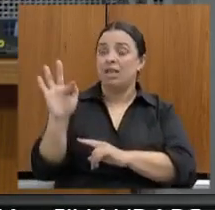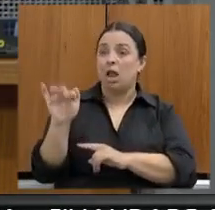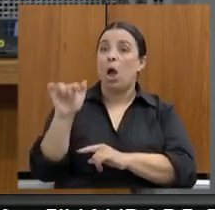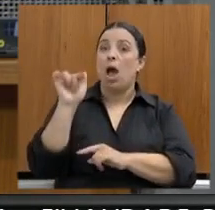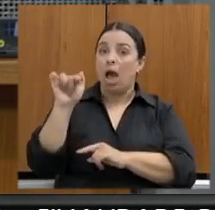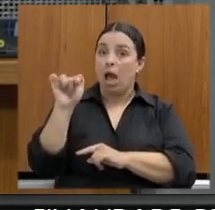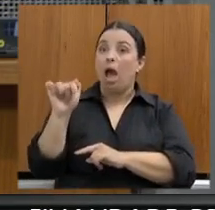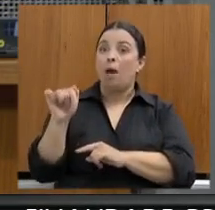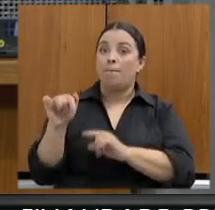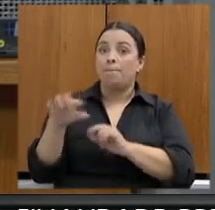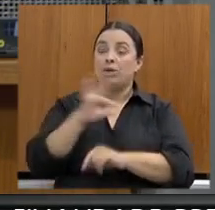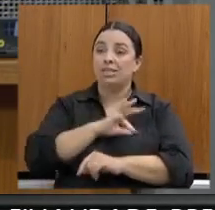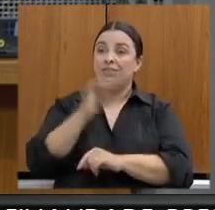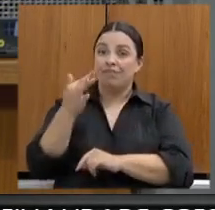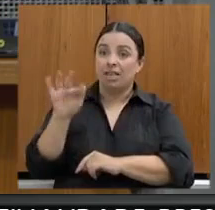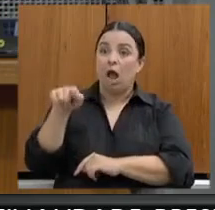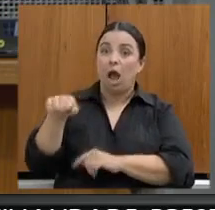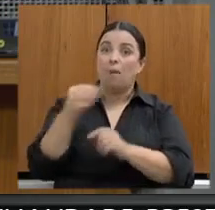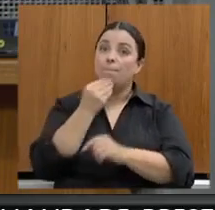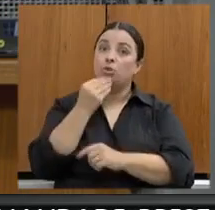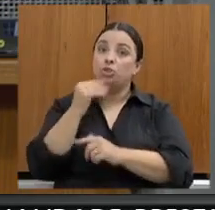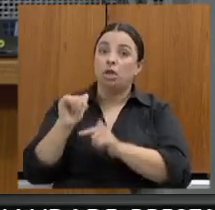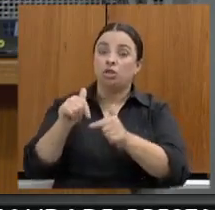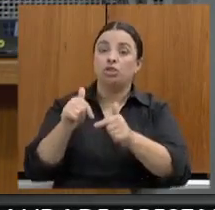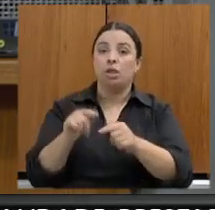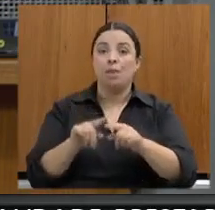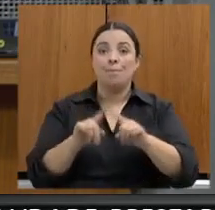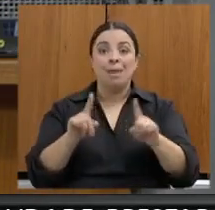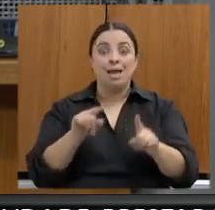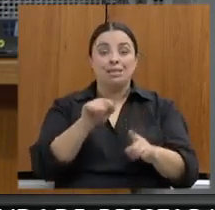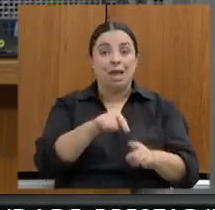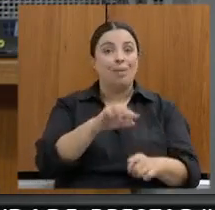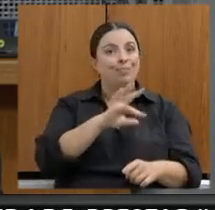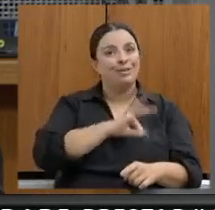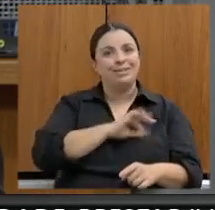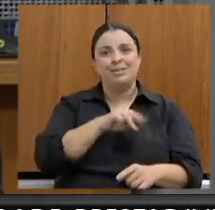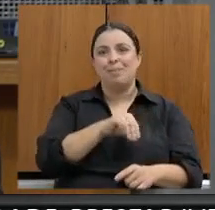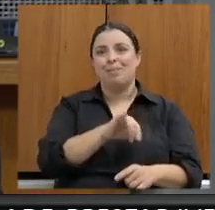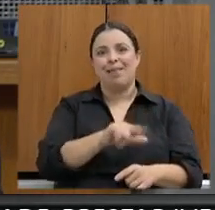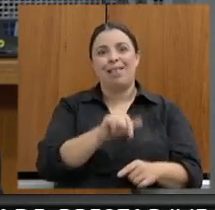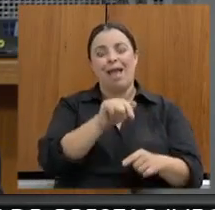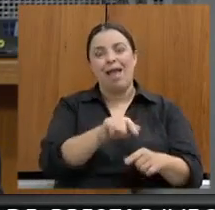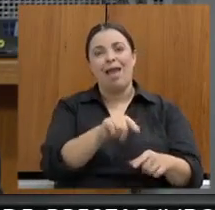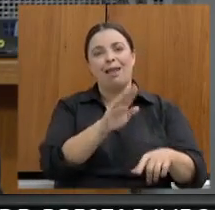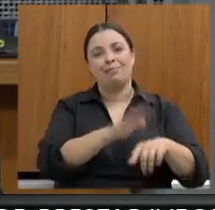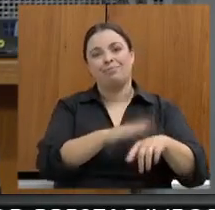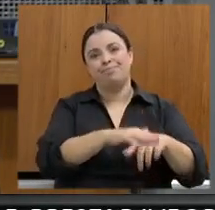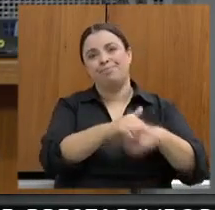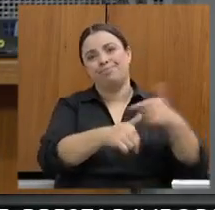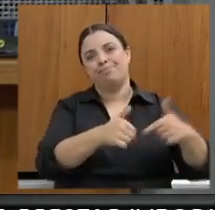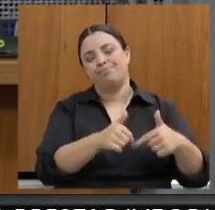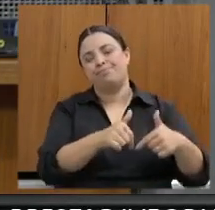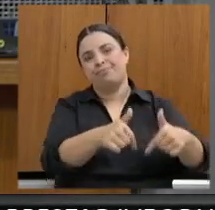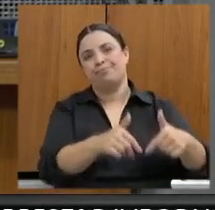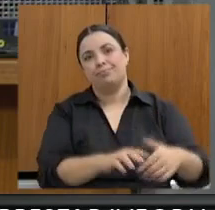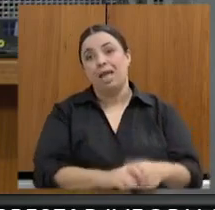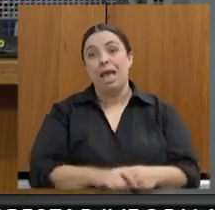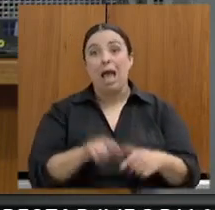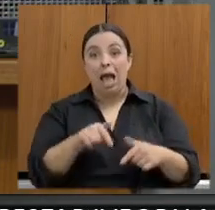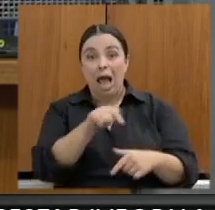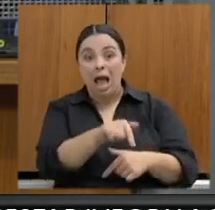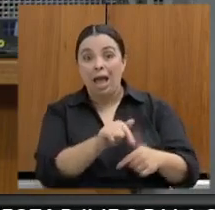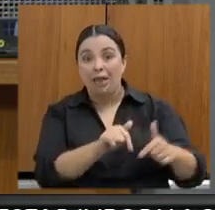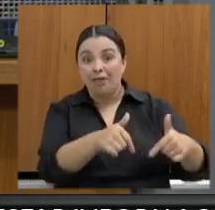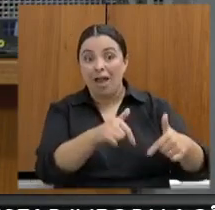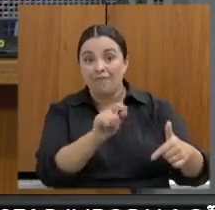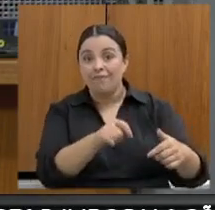e na hora que a polícia militar EA Polícia Federal que eu vi a polícia militar sobre a ação da polícia militar que deveria também